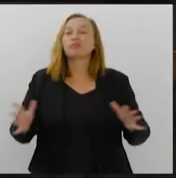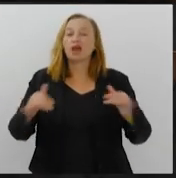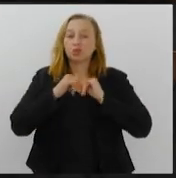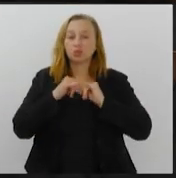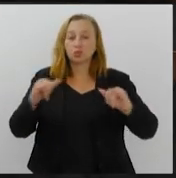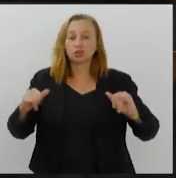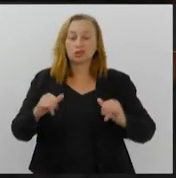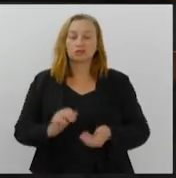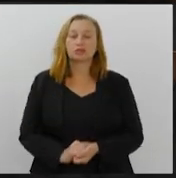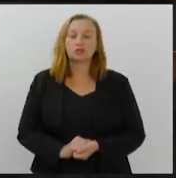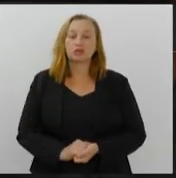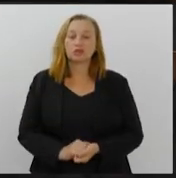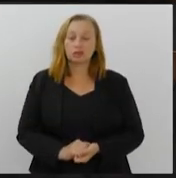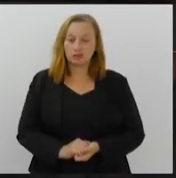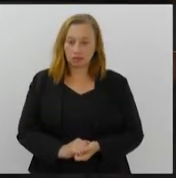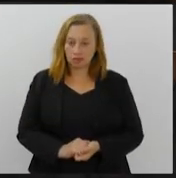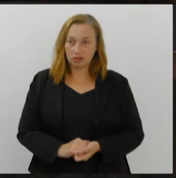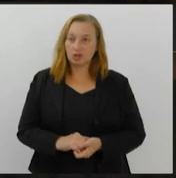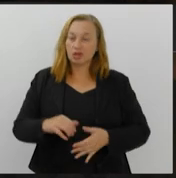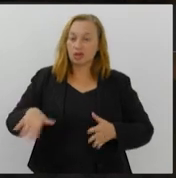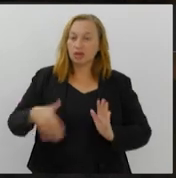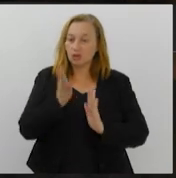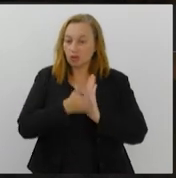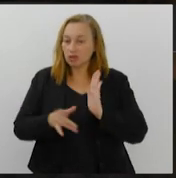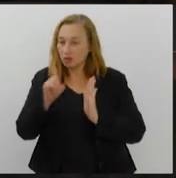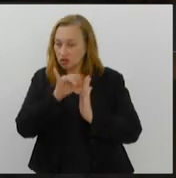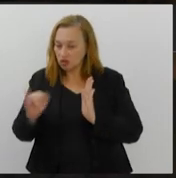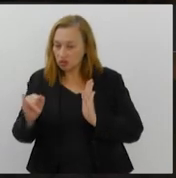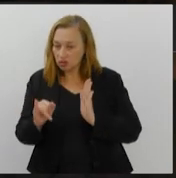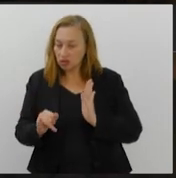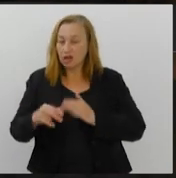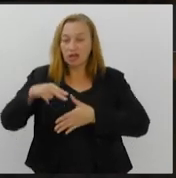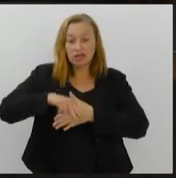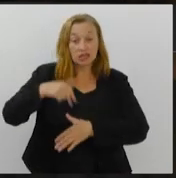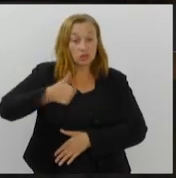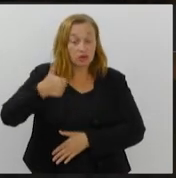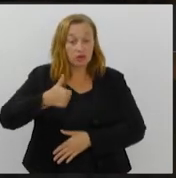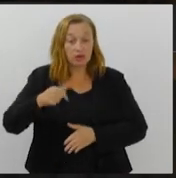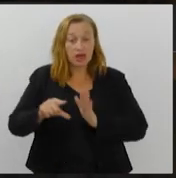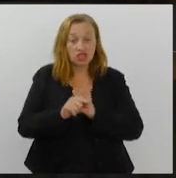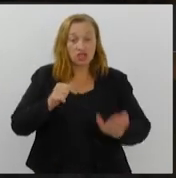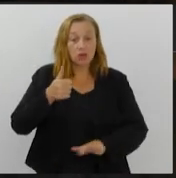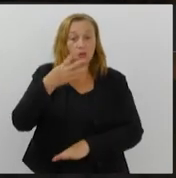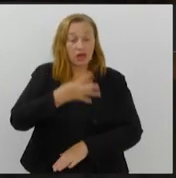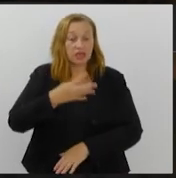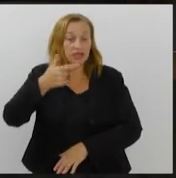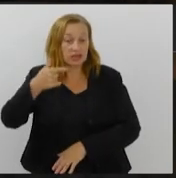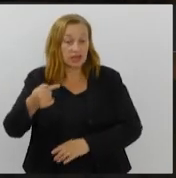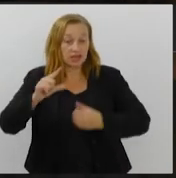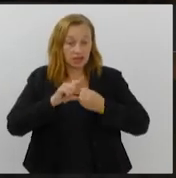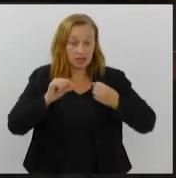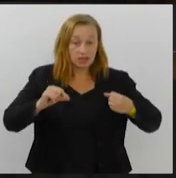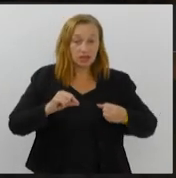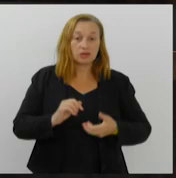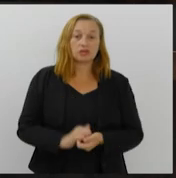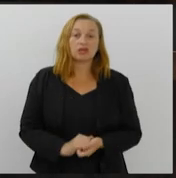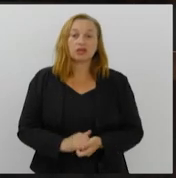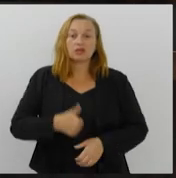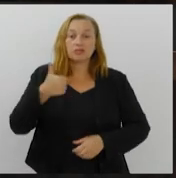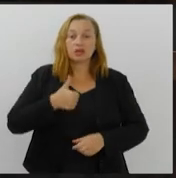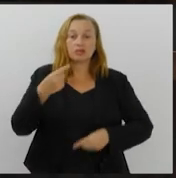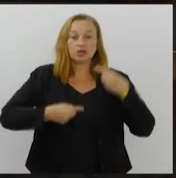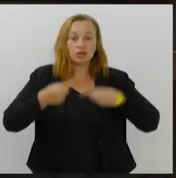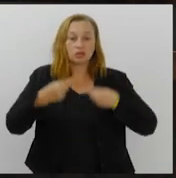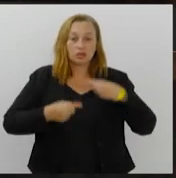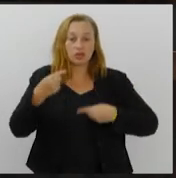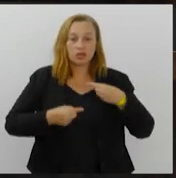Anuncio, em tramitação, incluído na ordem do dia, de acordo com o inciso 1º do artigo 47 do Regimento Interno, em tramitação ordinária e